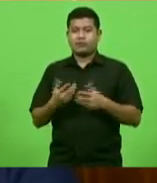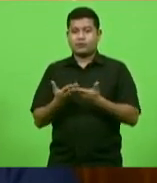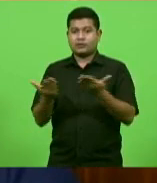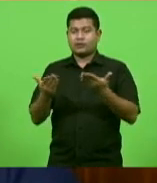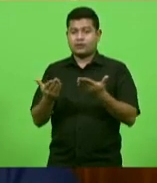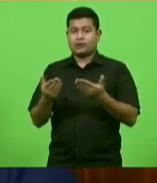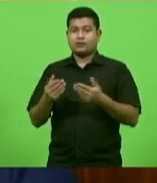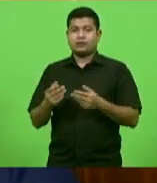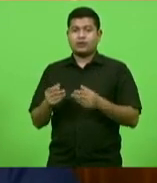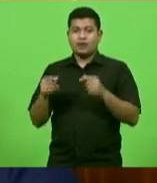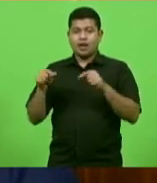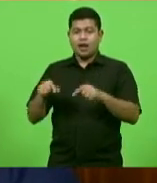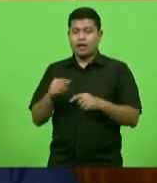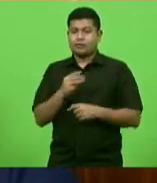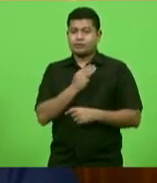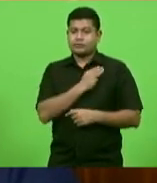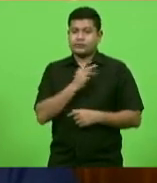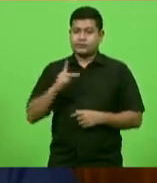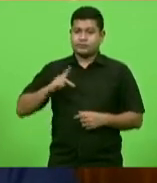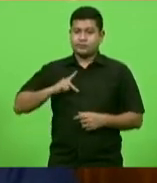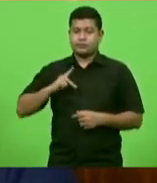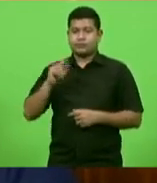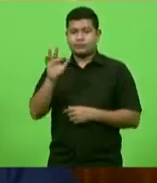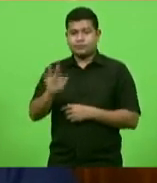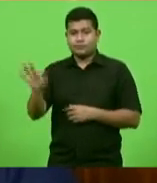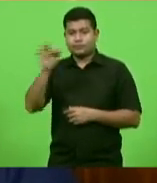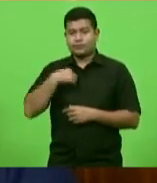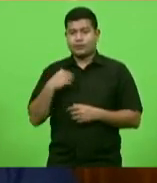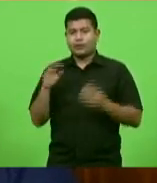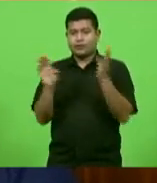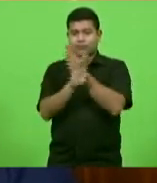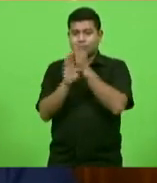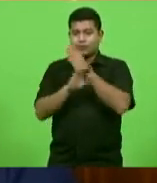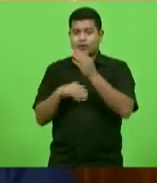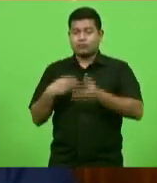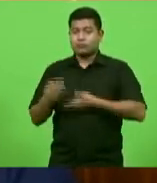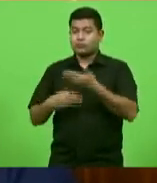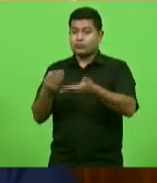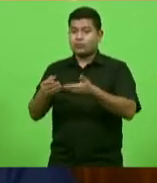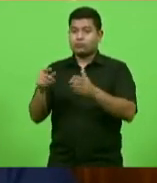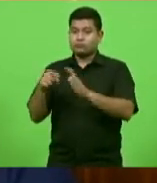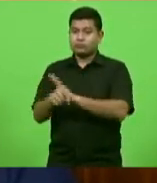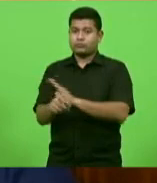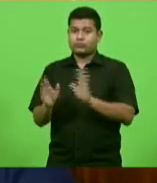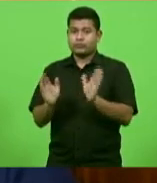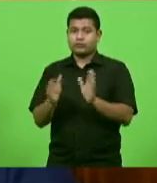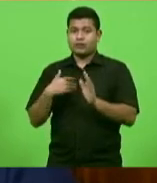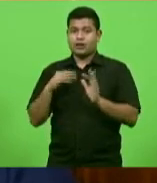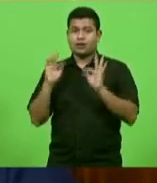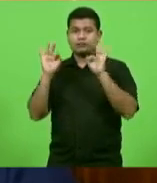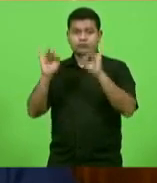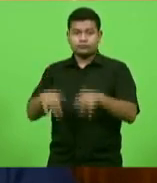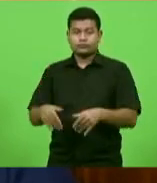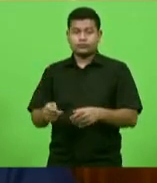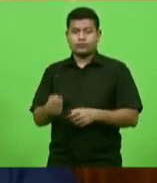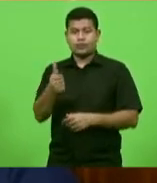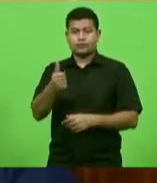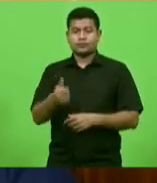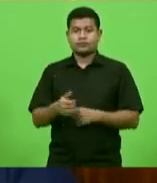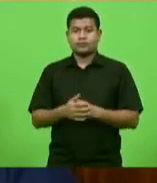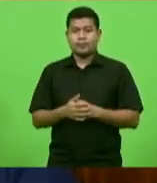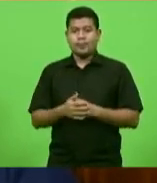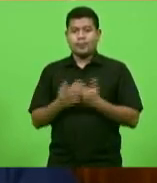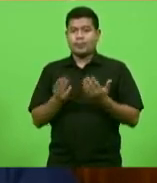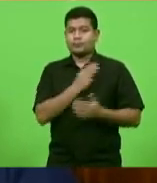Ministério Público Federal, as investigações se encontram em fase avançada e rumo para o seu desfecho.